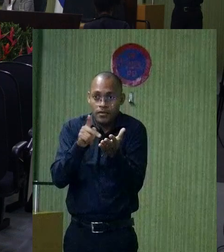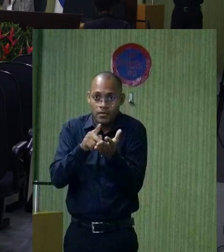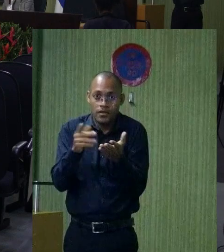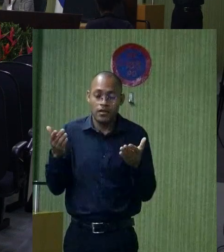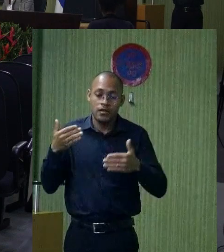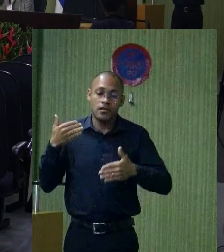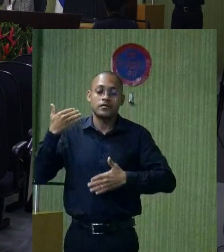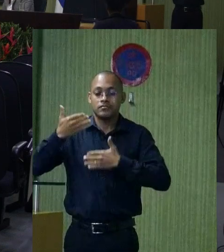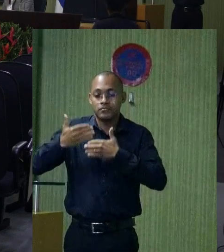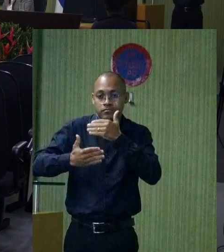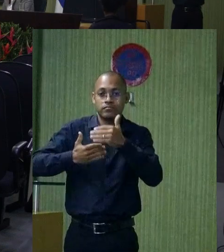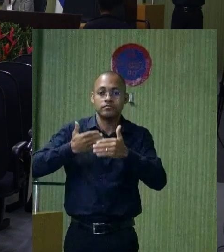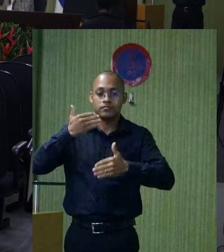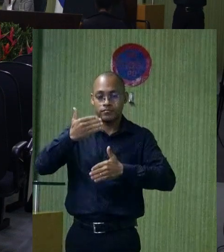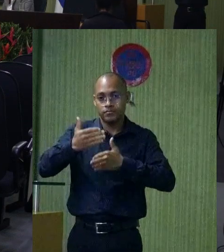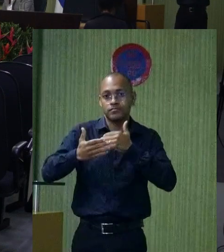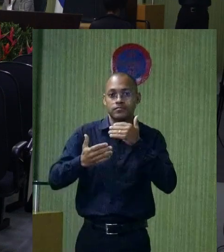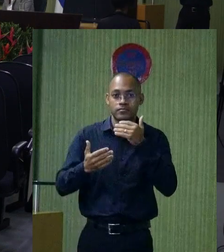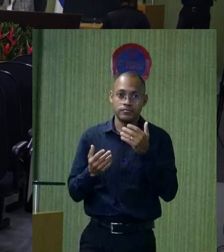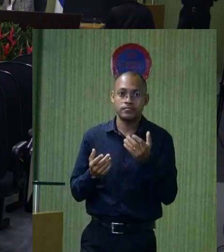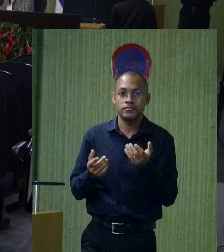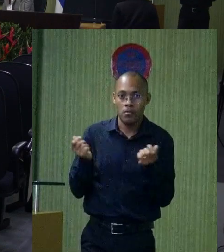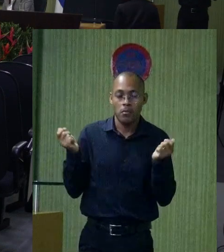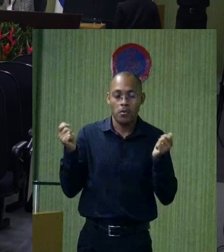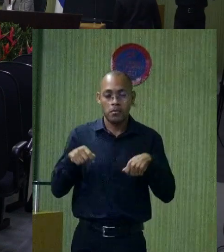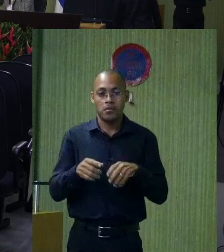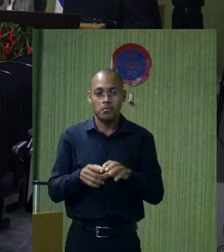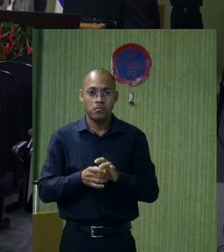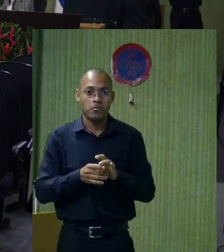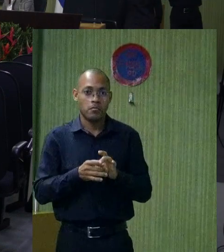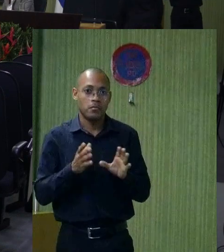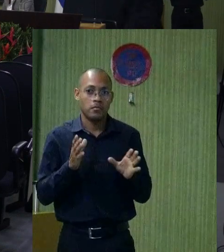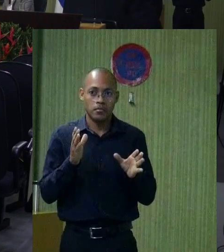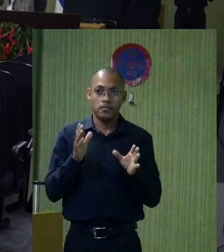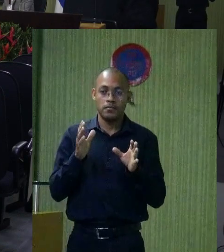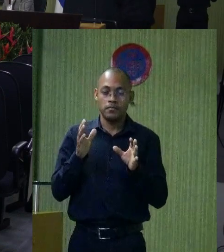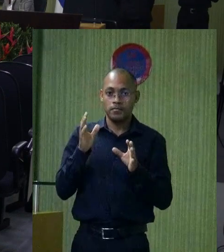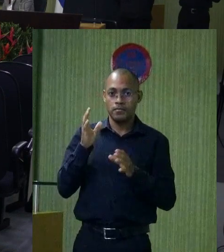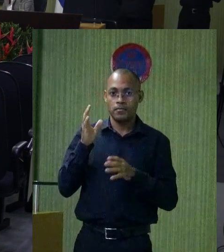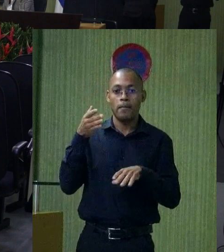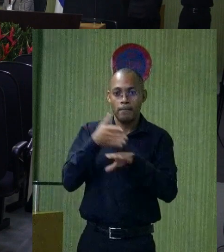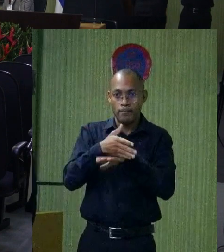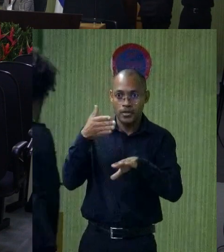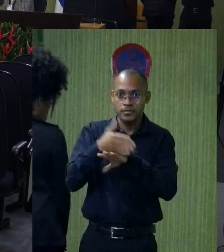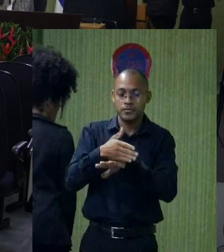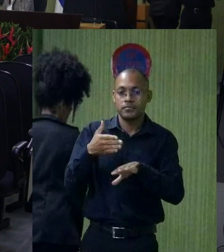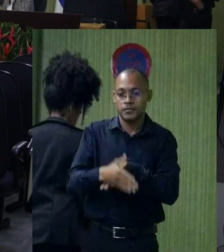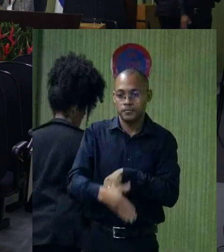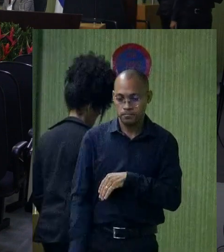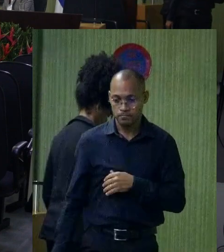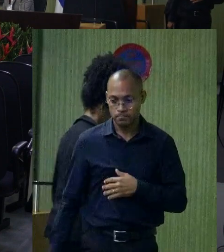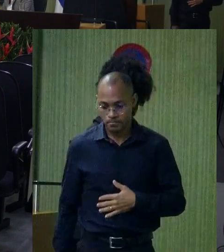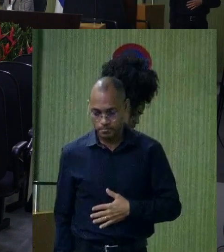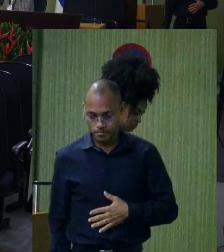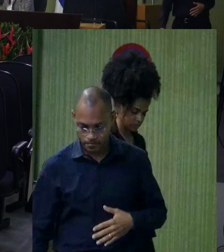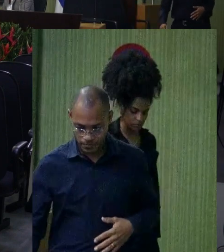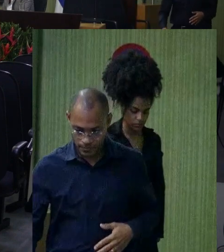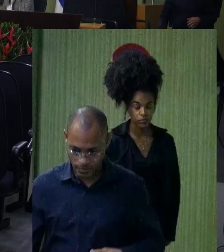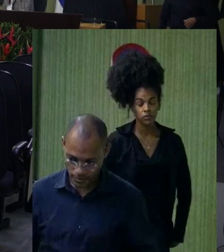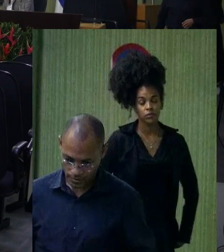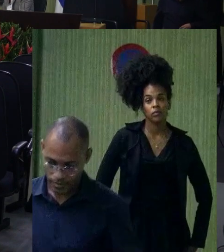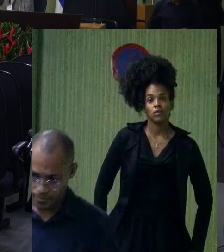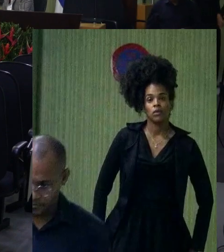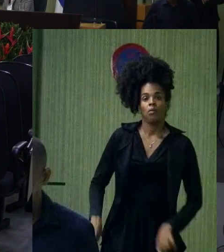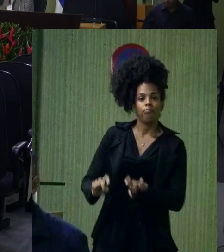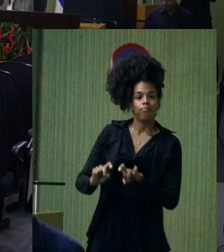anos predominando essa essa questão de ficarmos participando mas ser